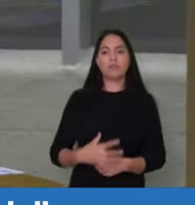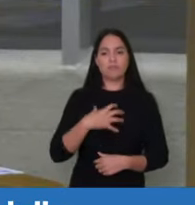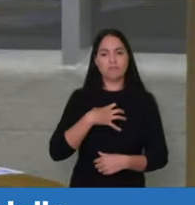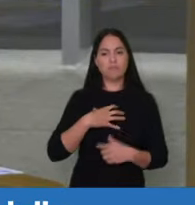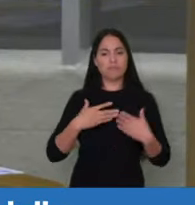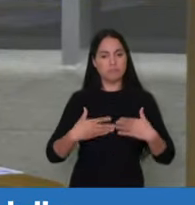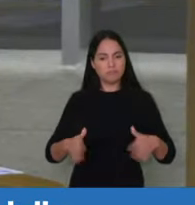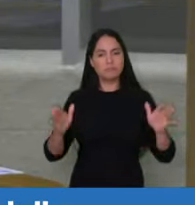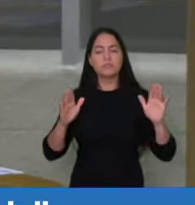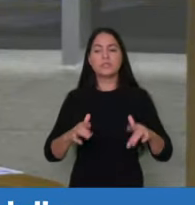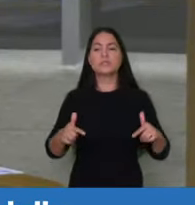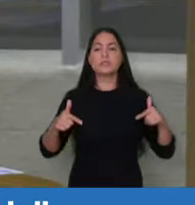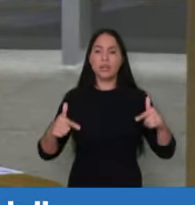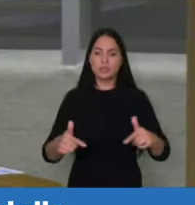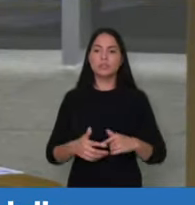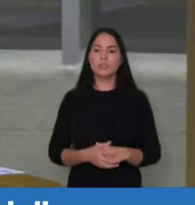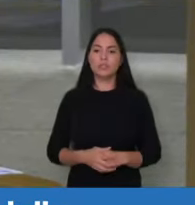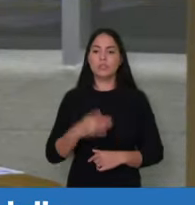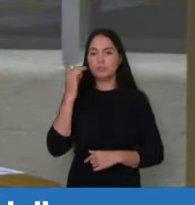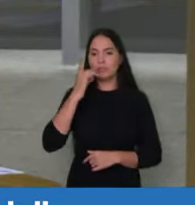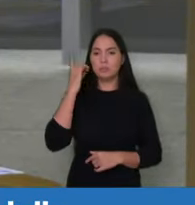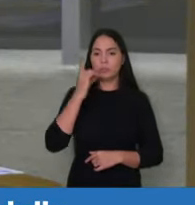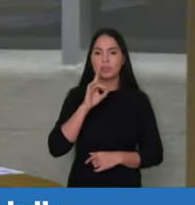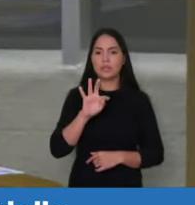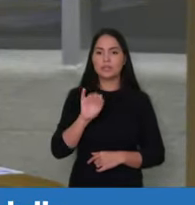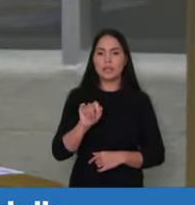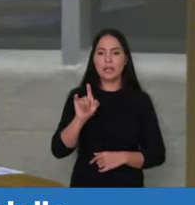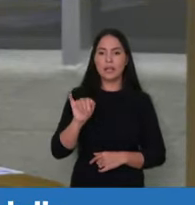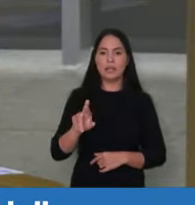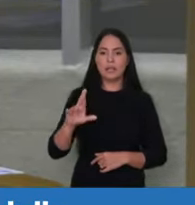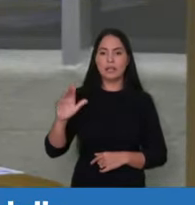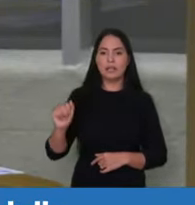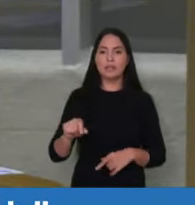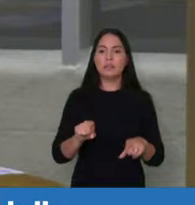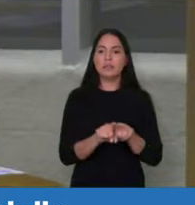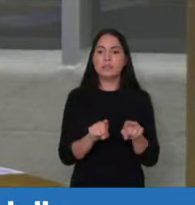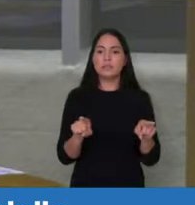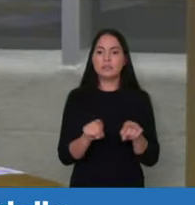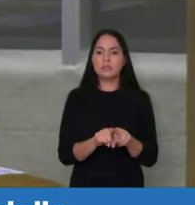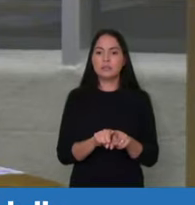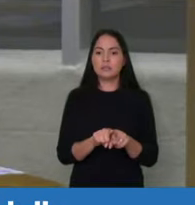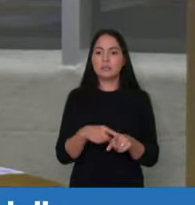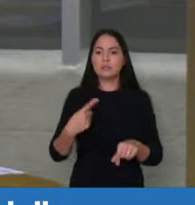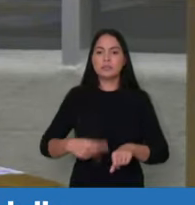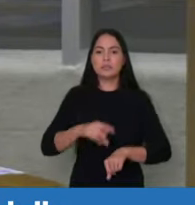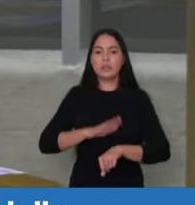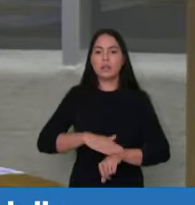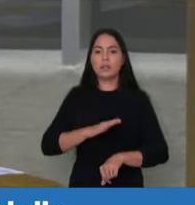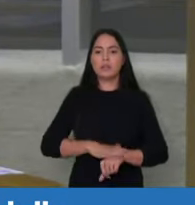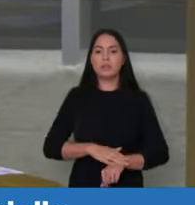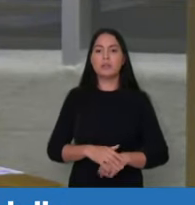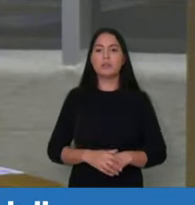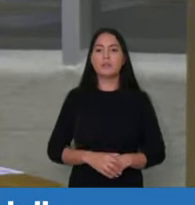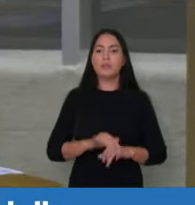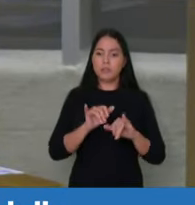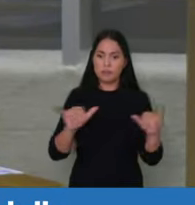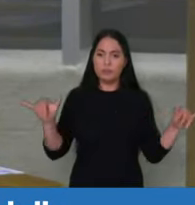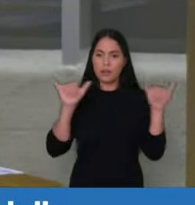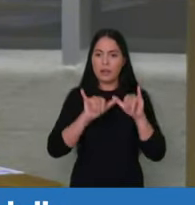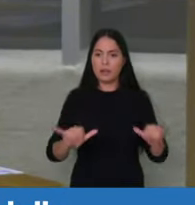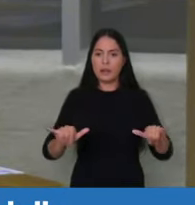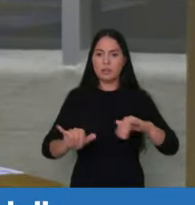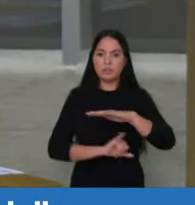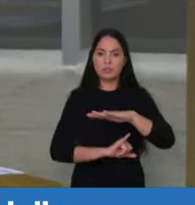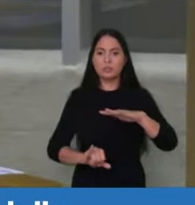deputada Thalíria Petrone e de todos aqui, saúdo aqui a mesa que esteve comigo agora nesse momento, e dizer que o Instituto Marielle Franco